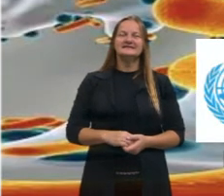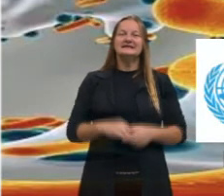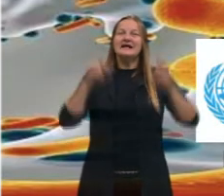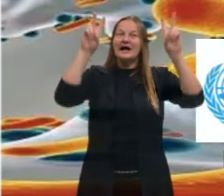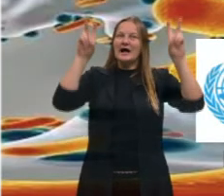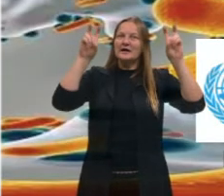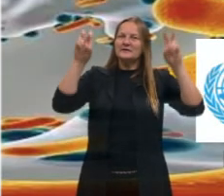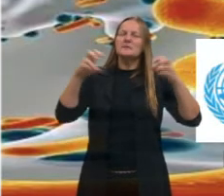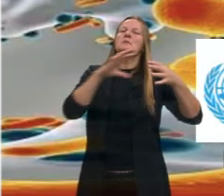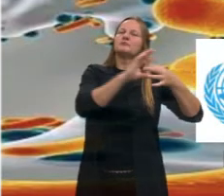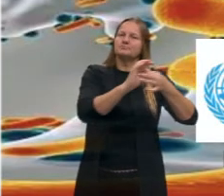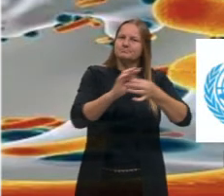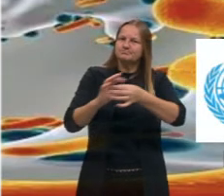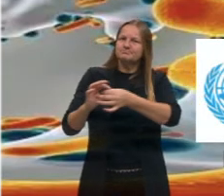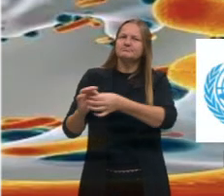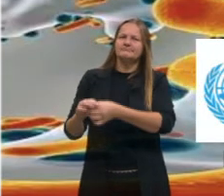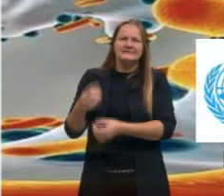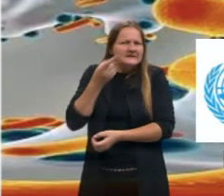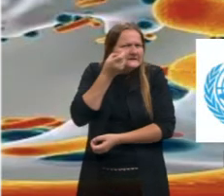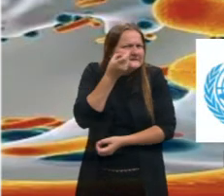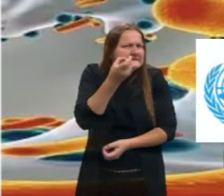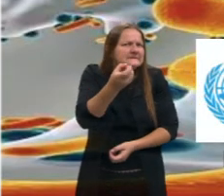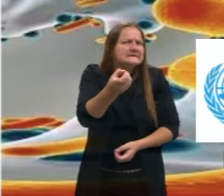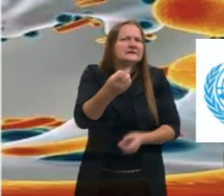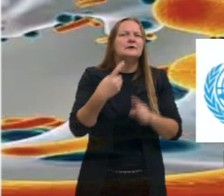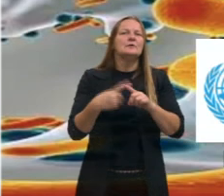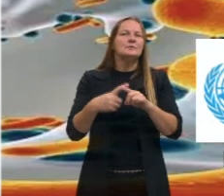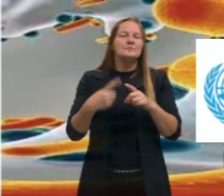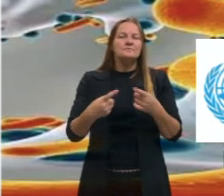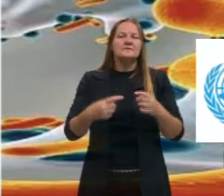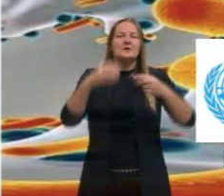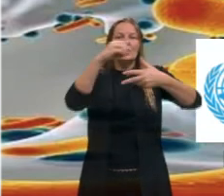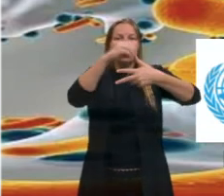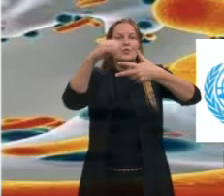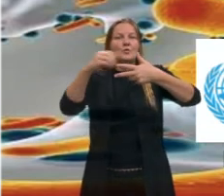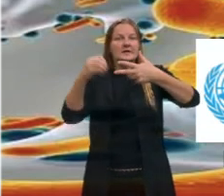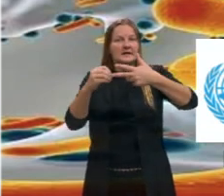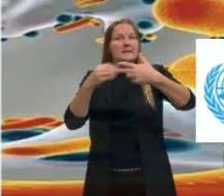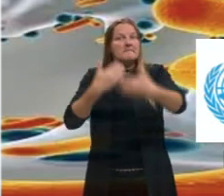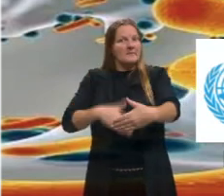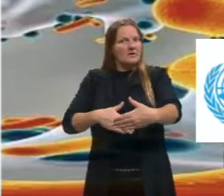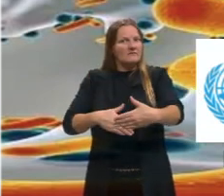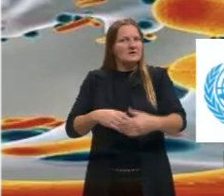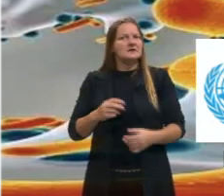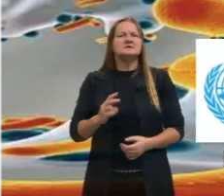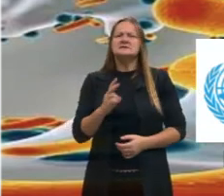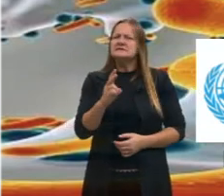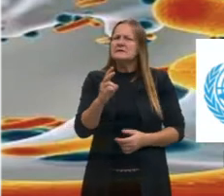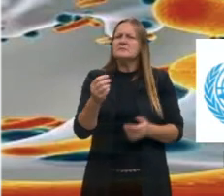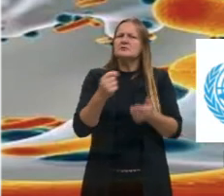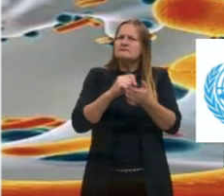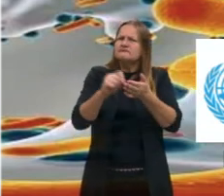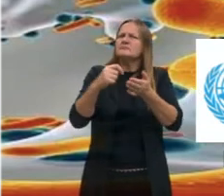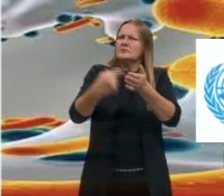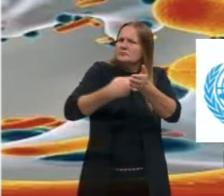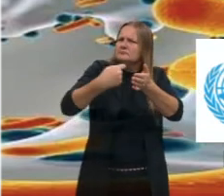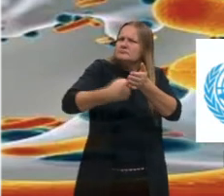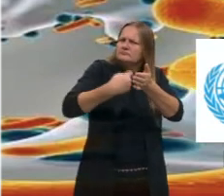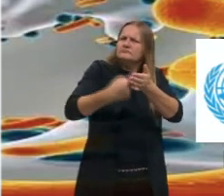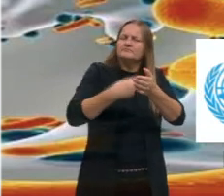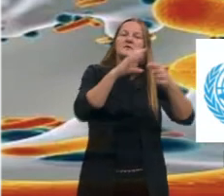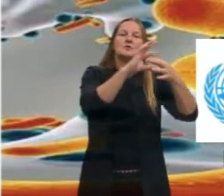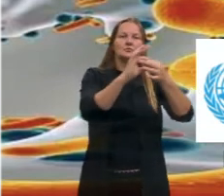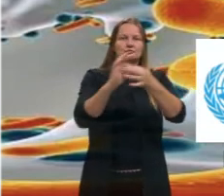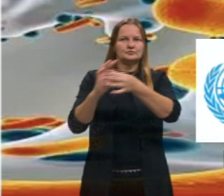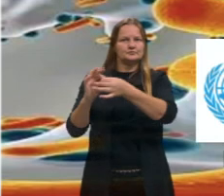esse assunto é bem atual é bem interessante também gente porque o Enem a prova do Enem Ela traz questões da